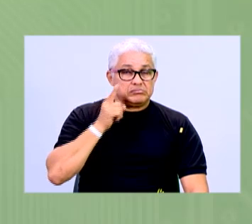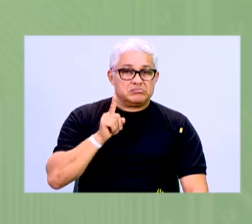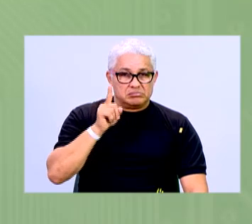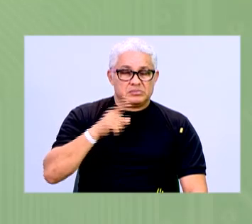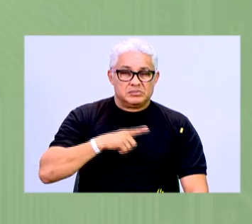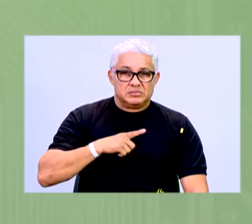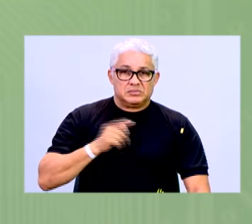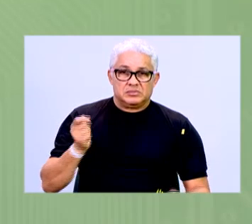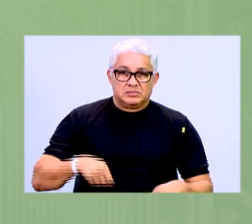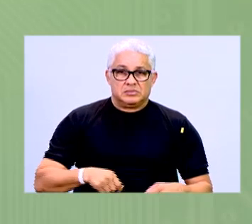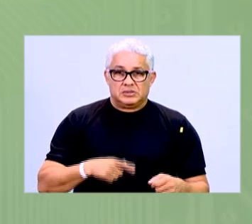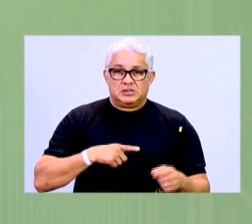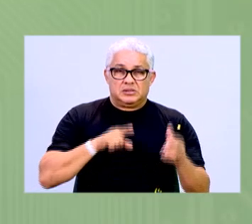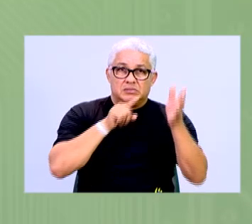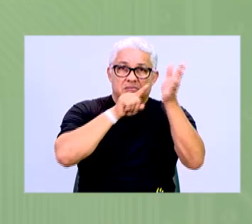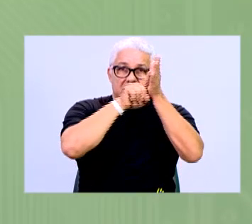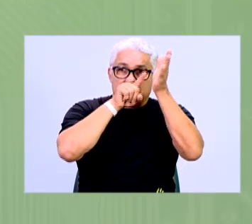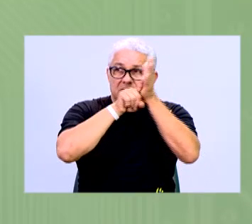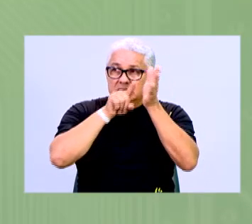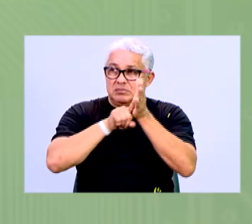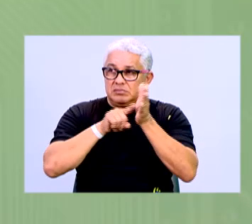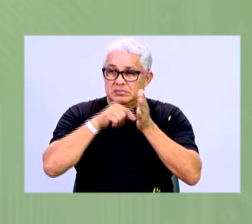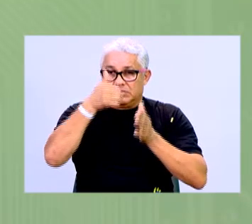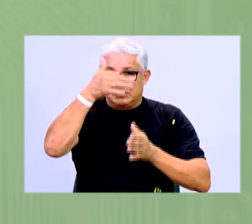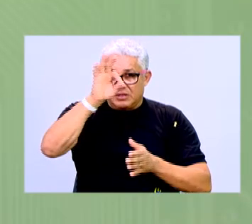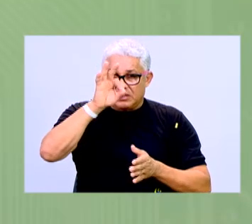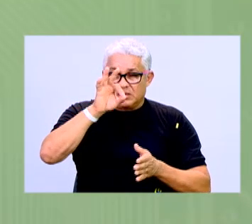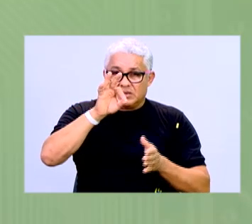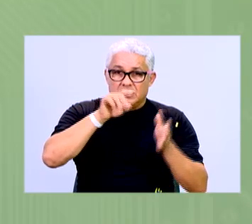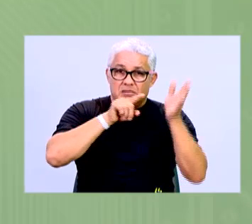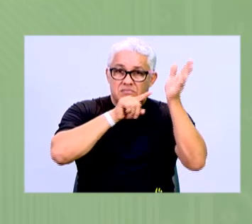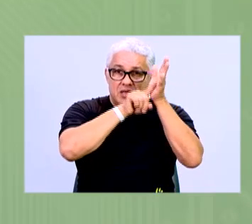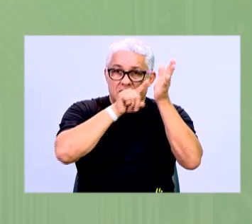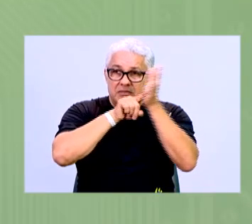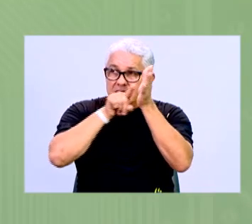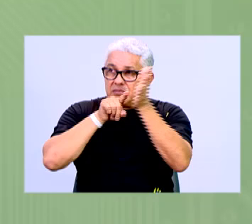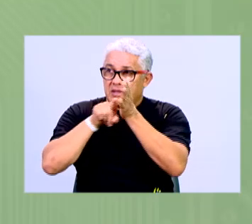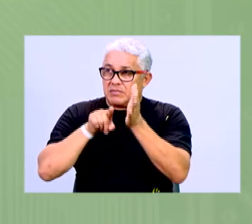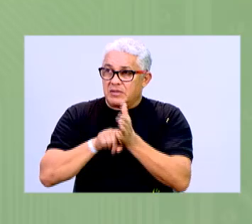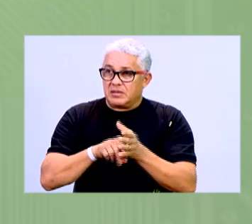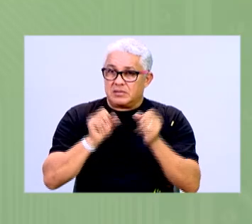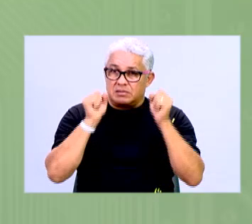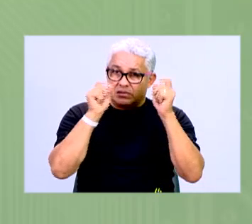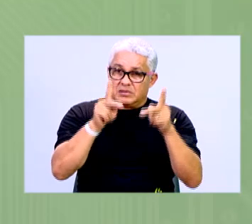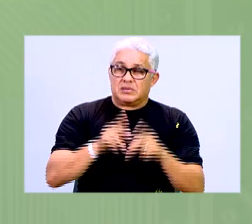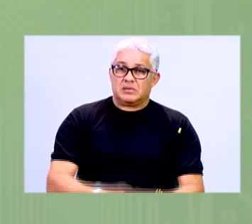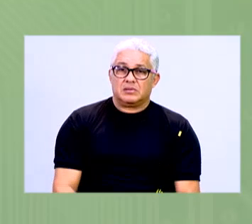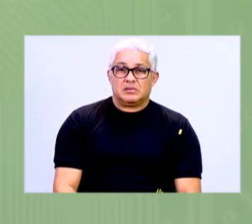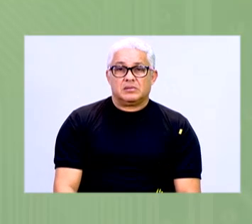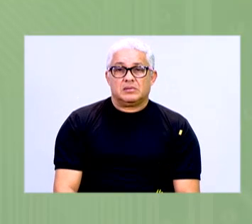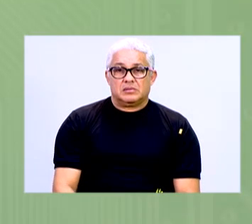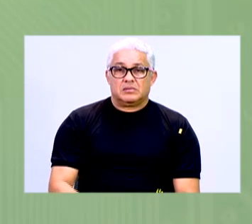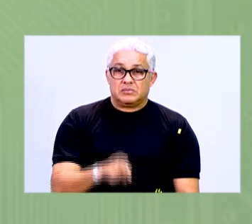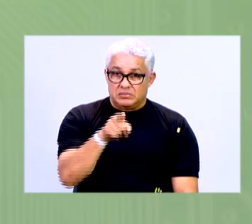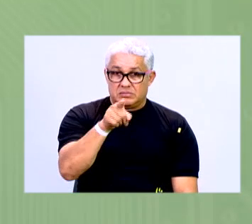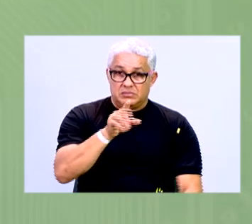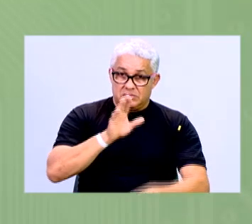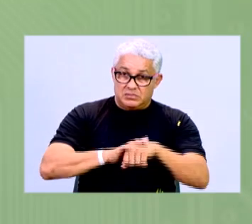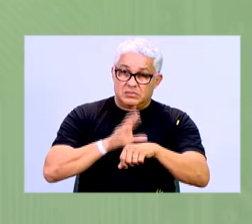lá. É um questionário com 10 questões, ok? Vocês vão estar